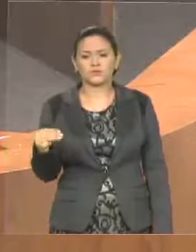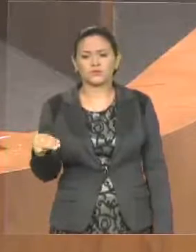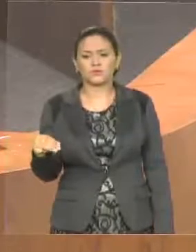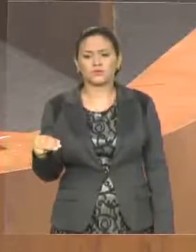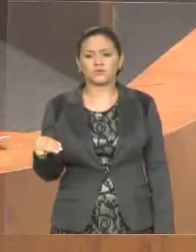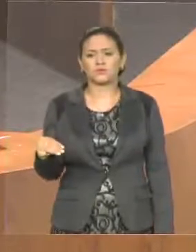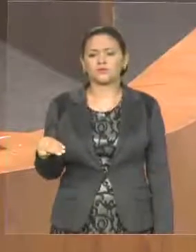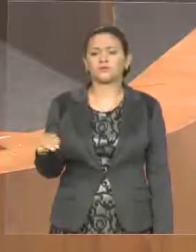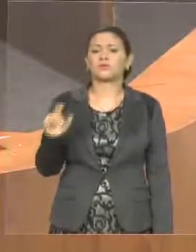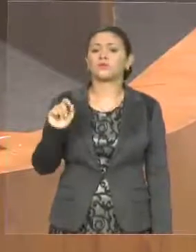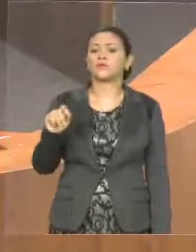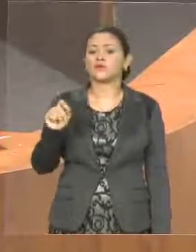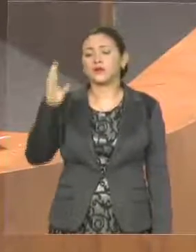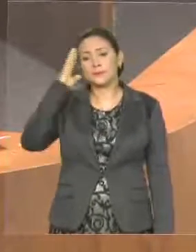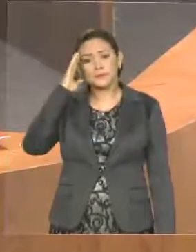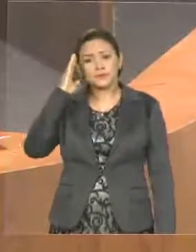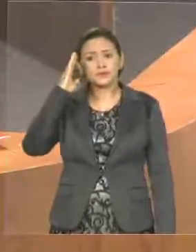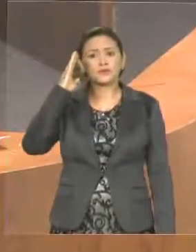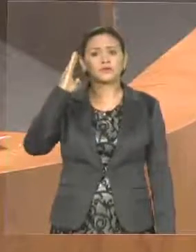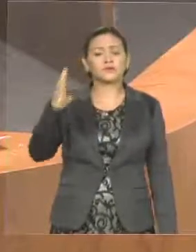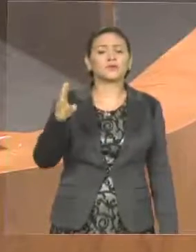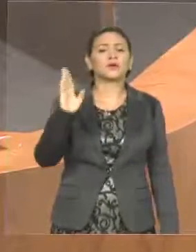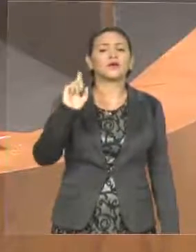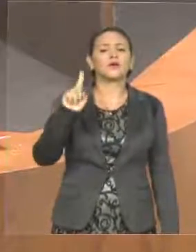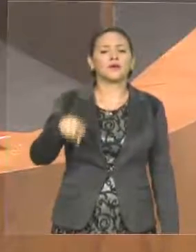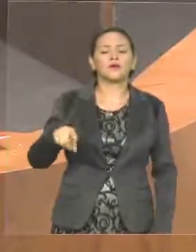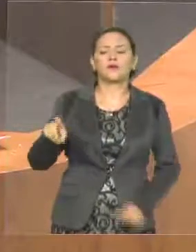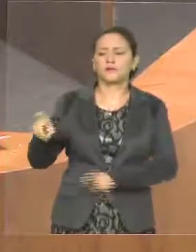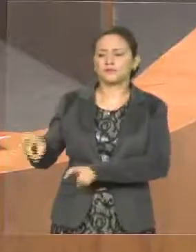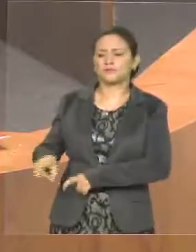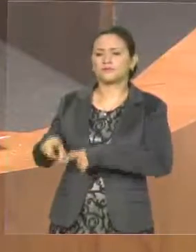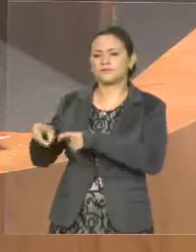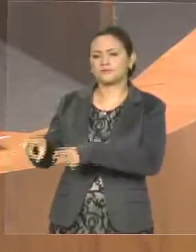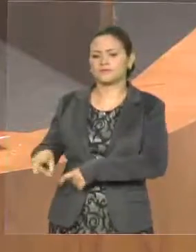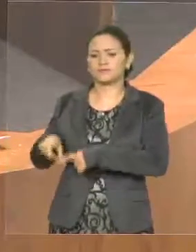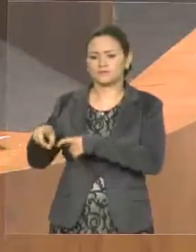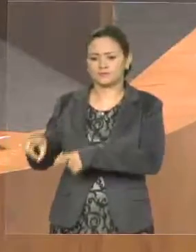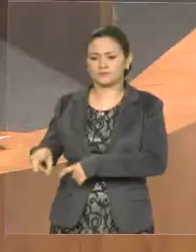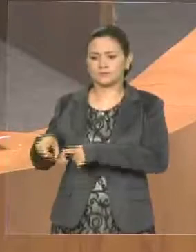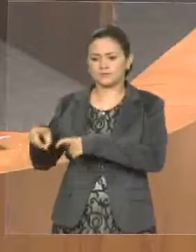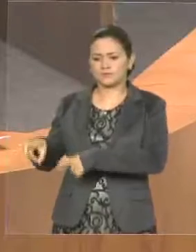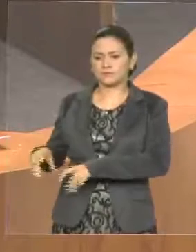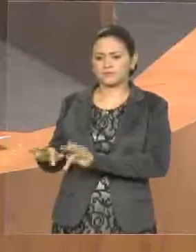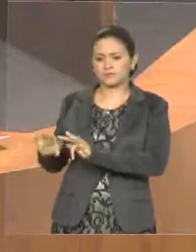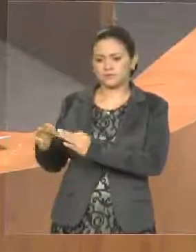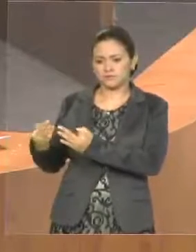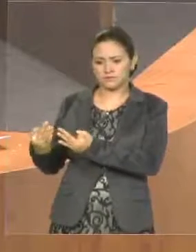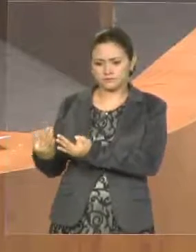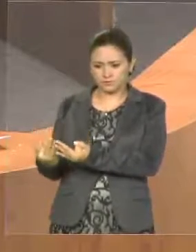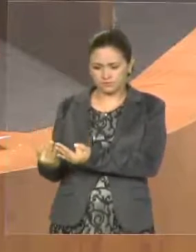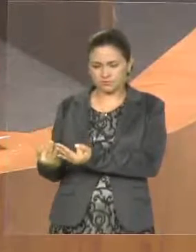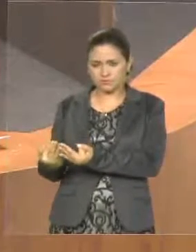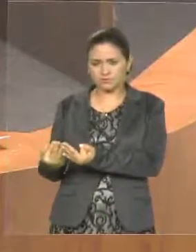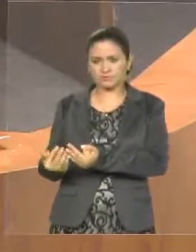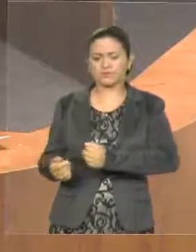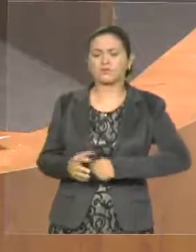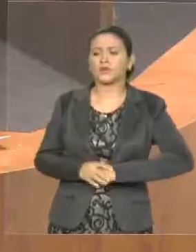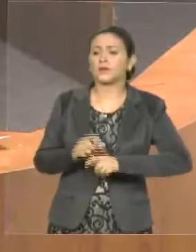estado agrícola, um estado muito forte em agricultura familiar, em que a grande